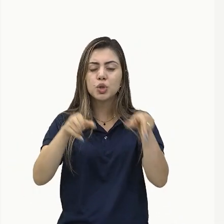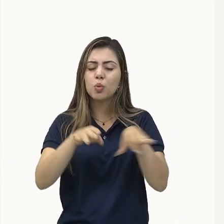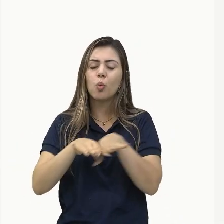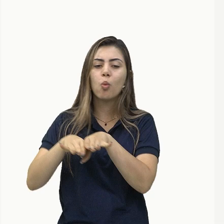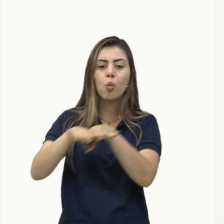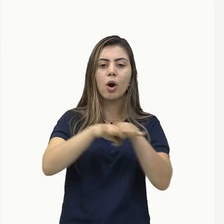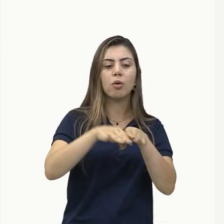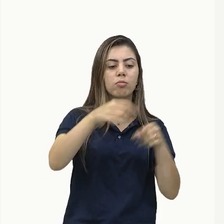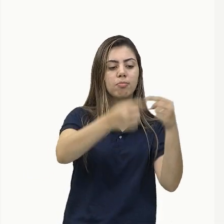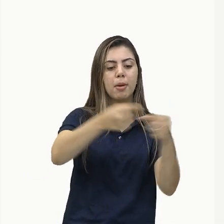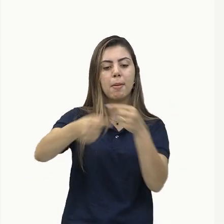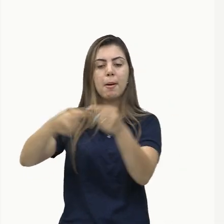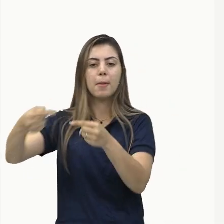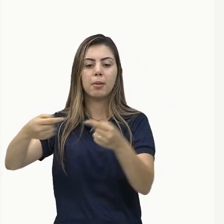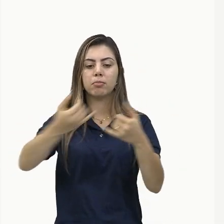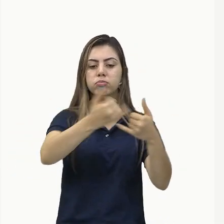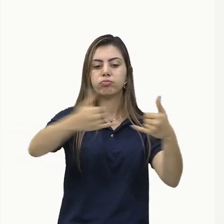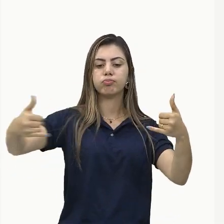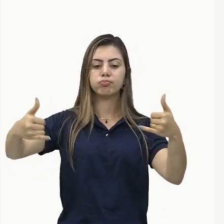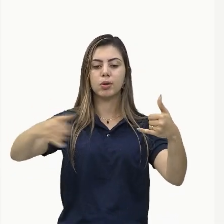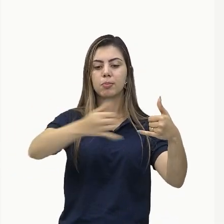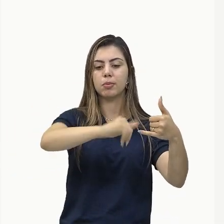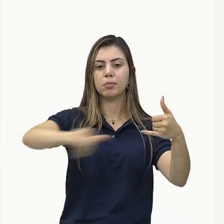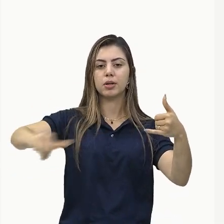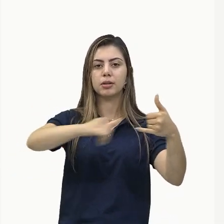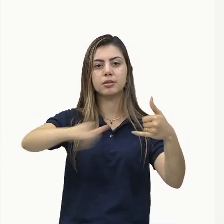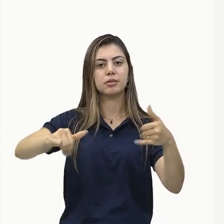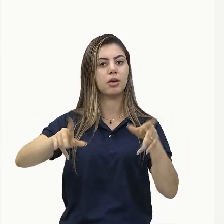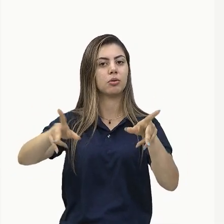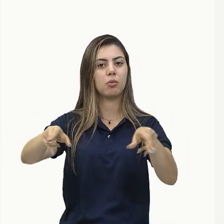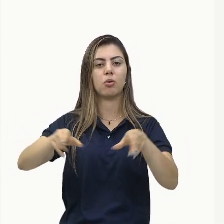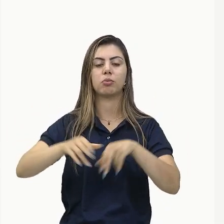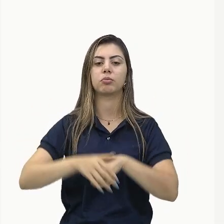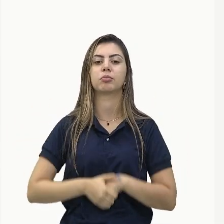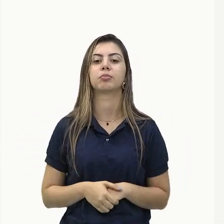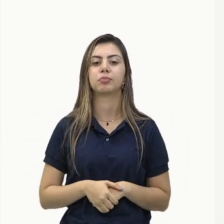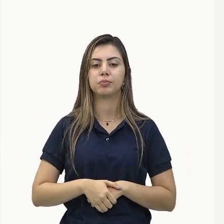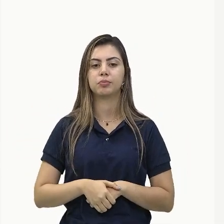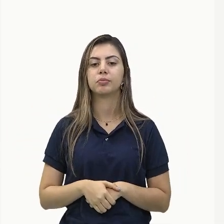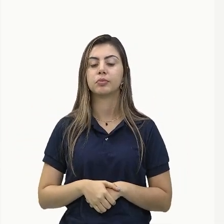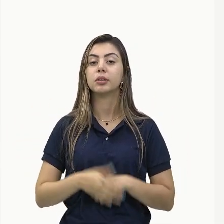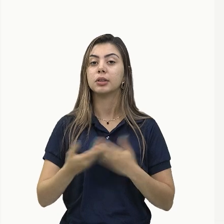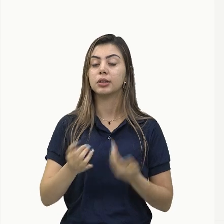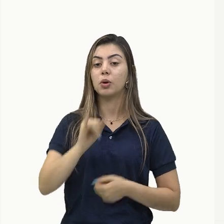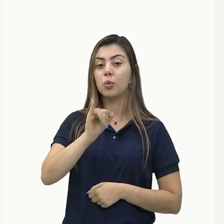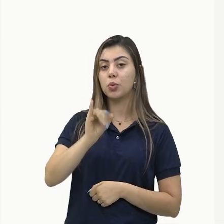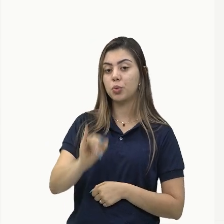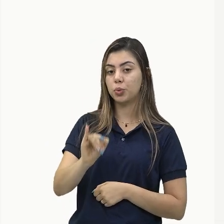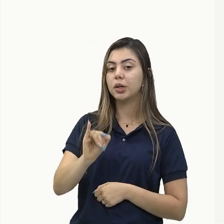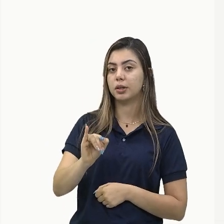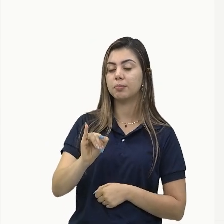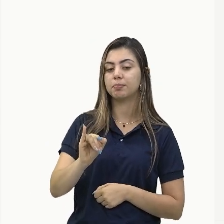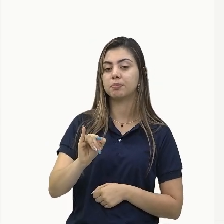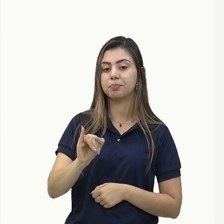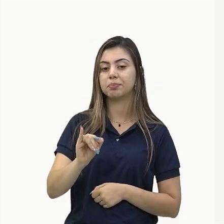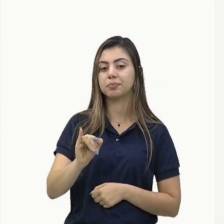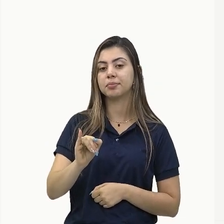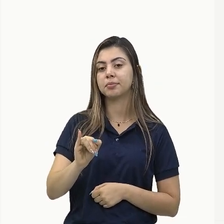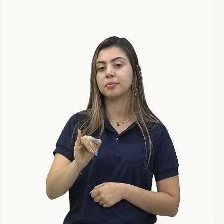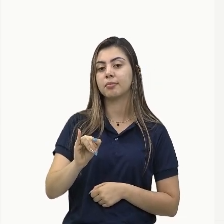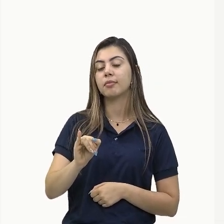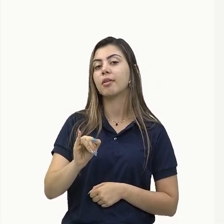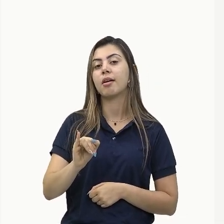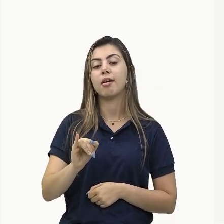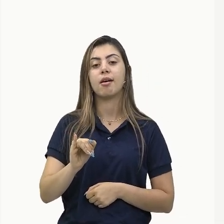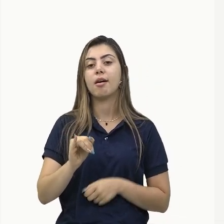todos os resistores da associação, né? O I total, né, o I, é igual, é a